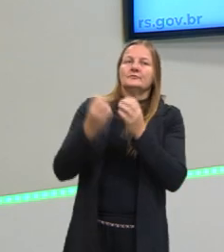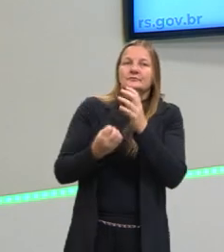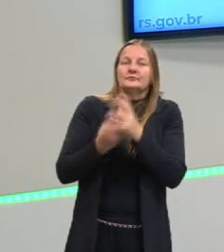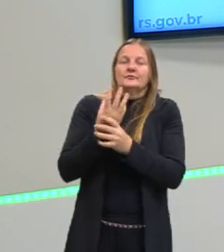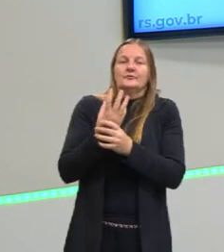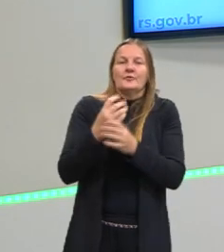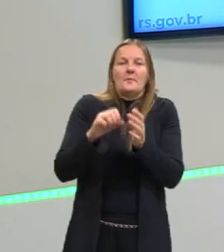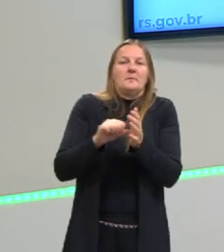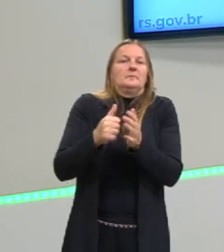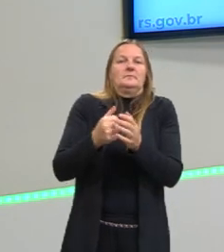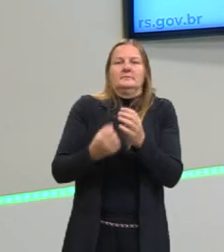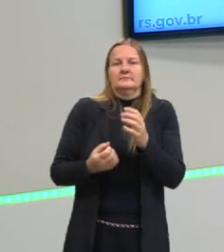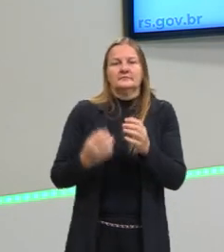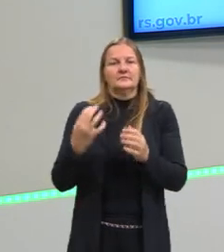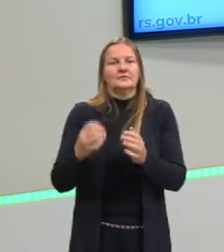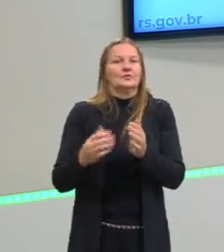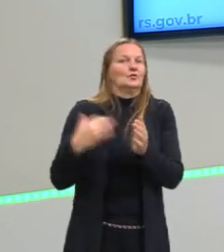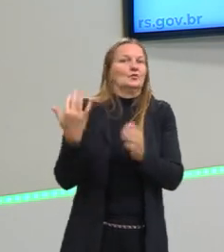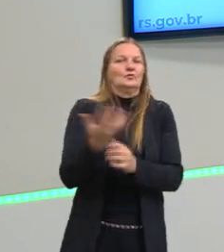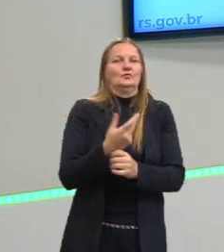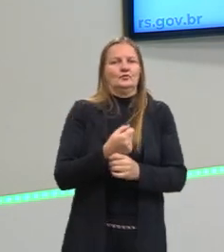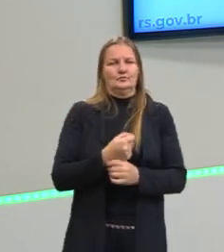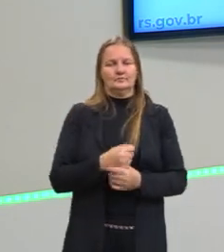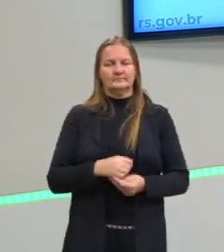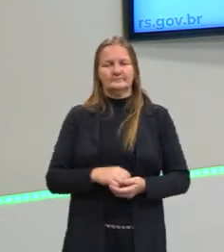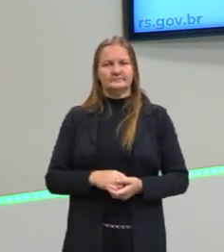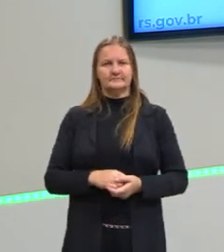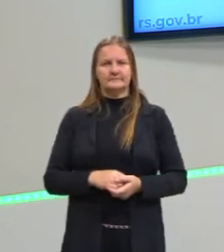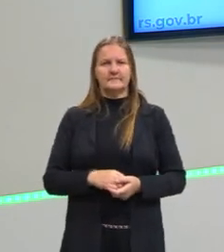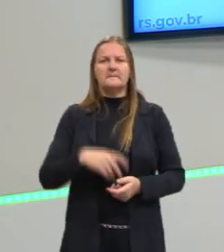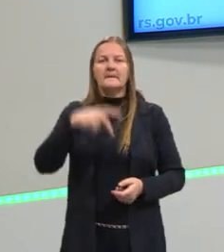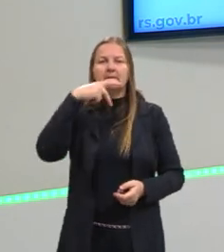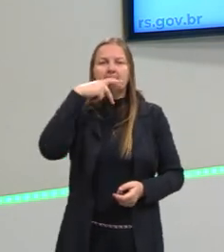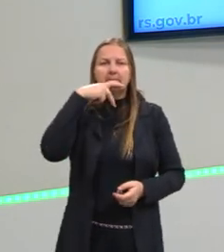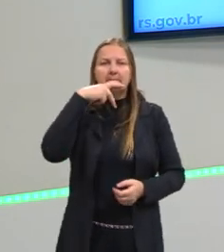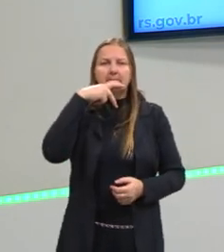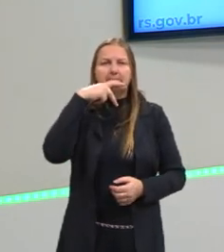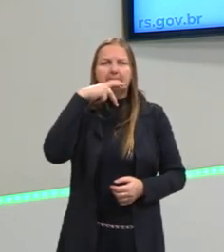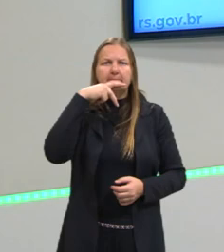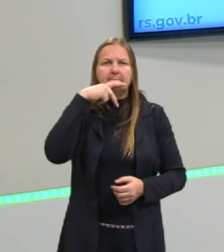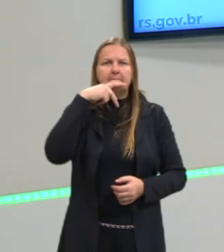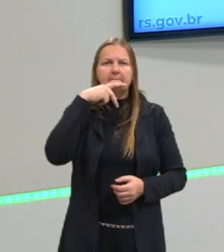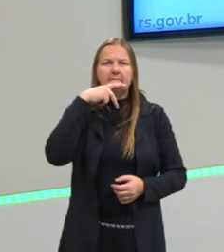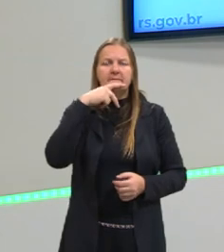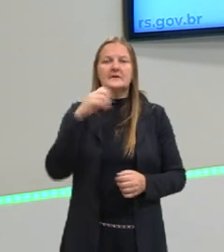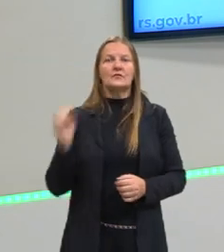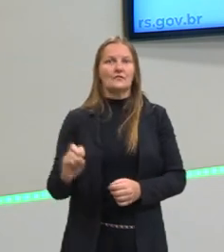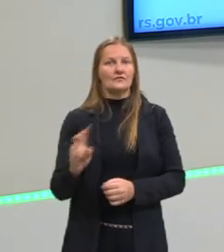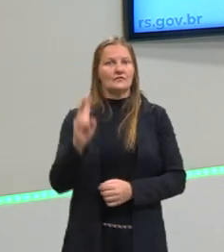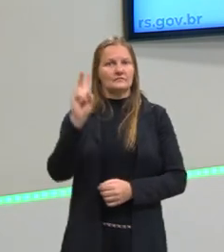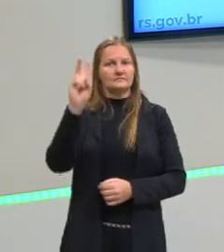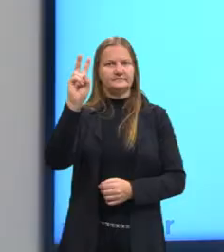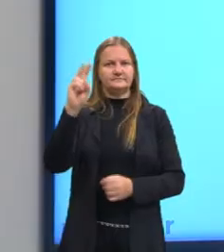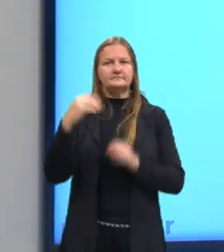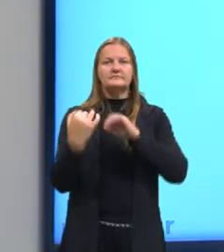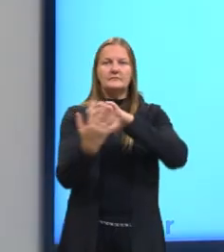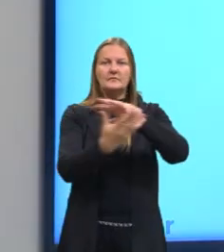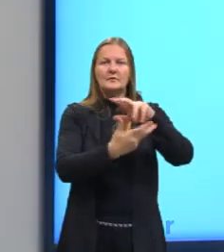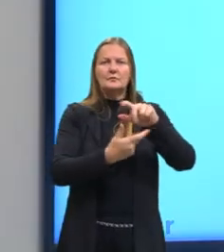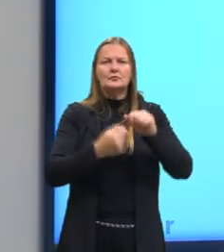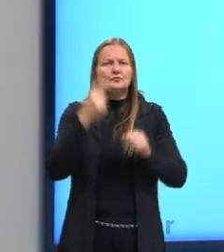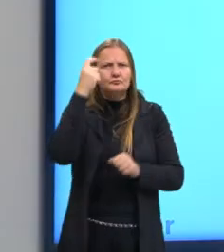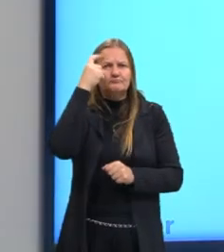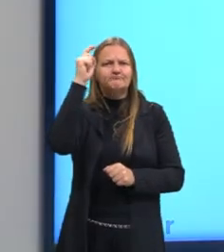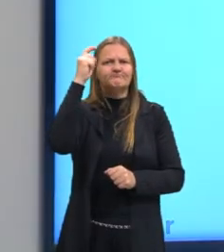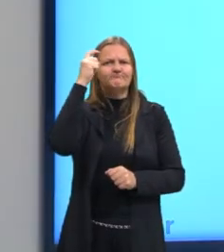o primeiro motor Então olha sol o Platão como nós já falamos valorizava O Mundo das ideias